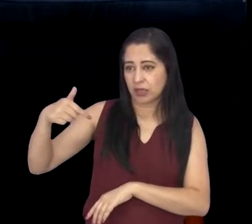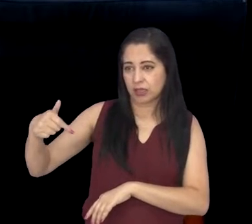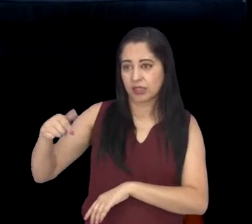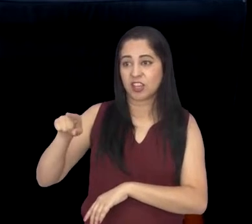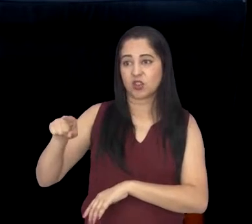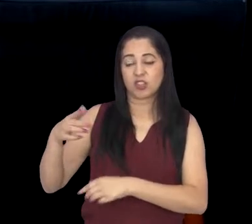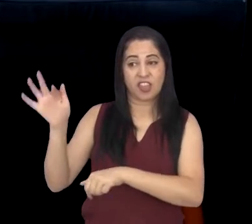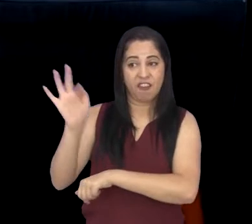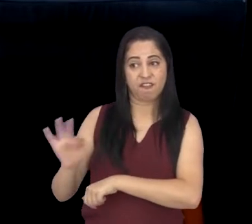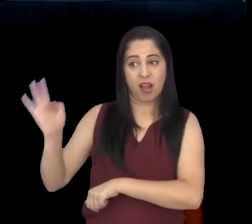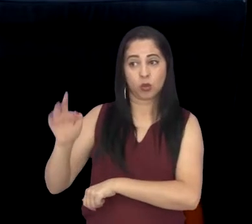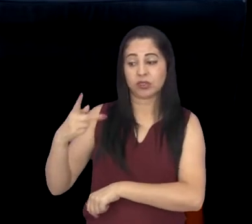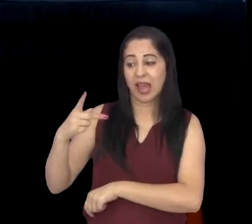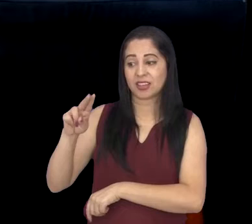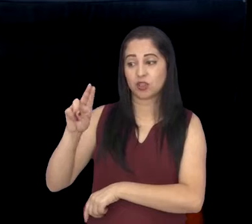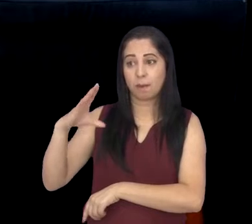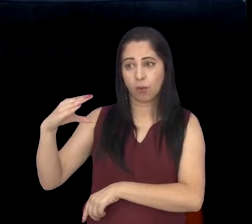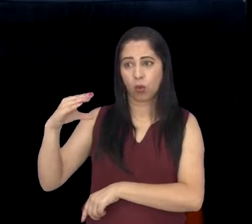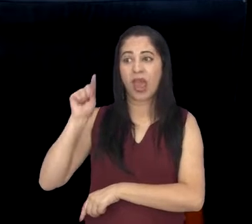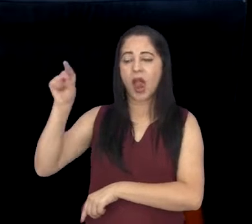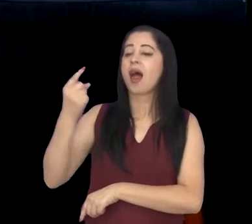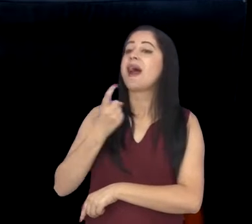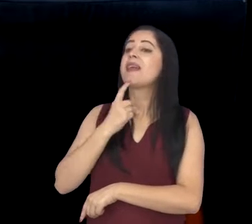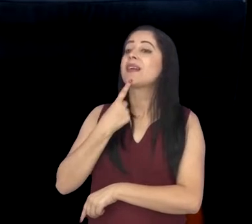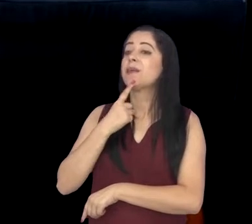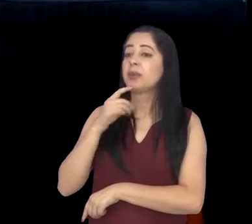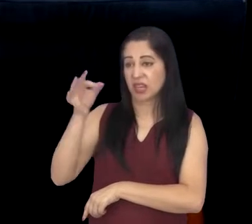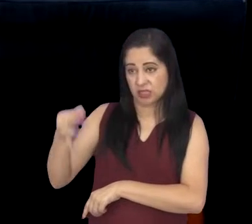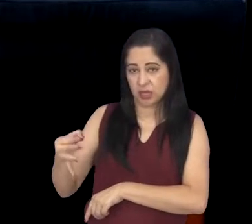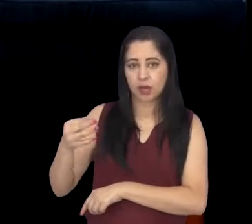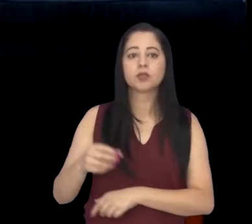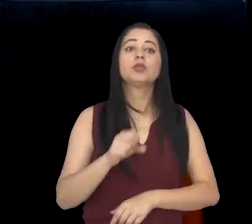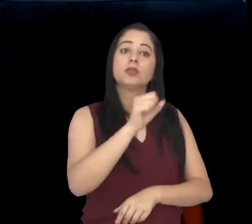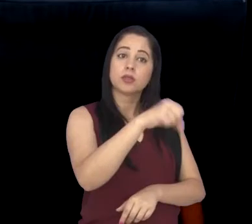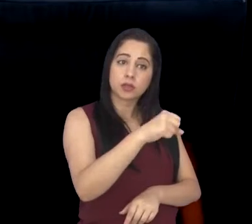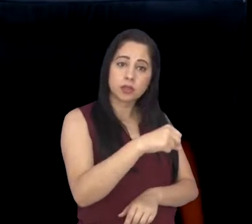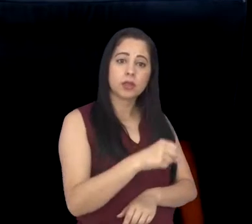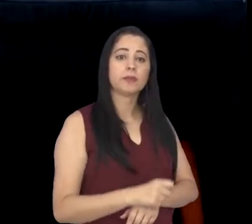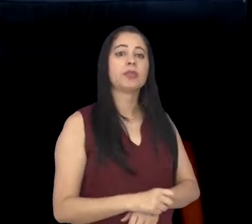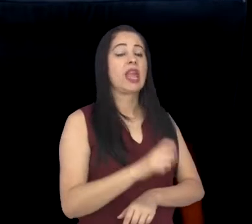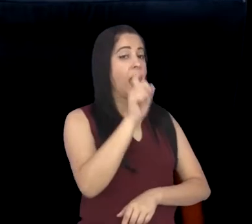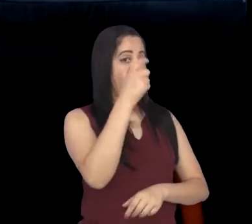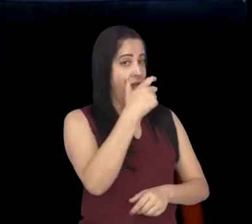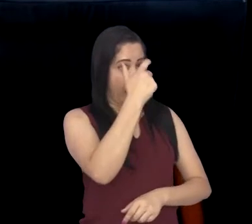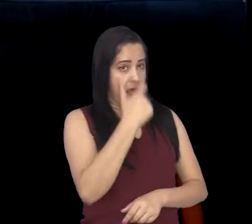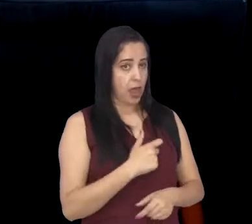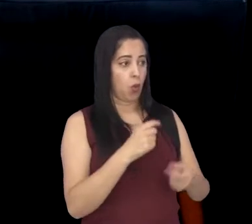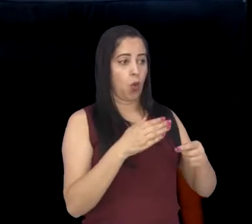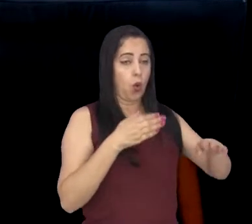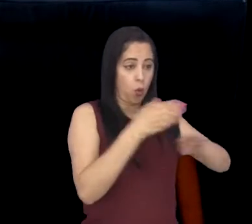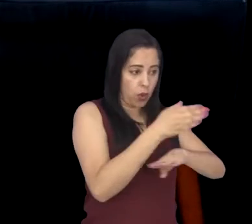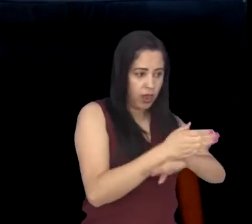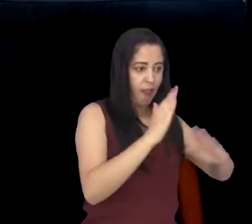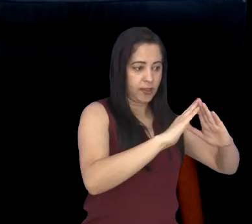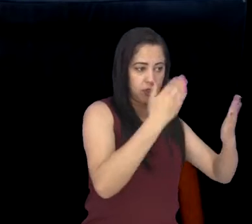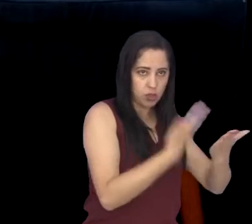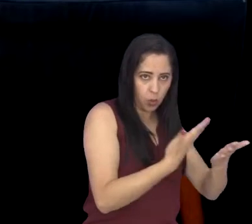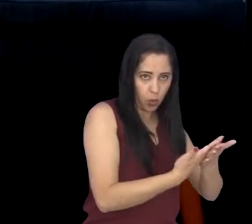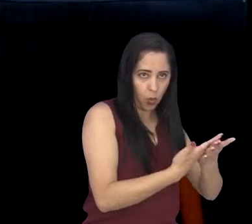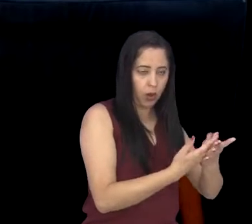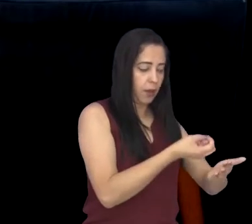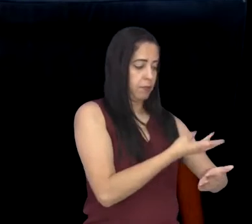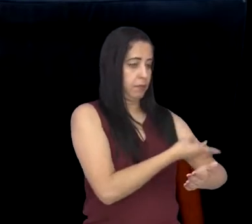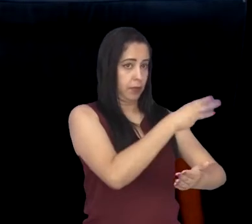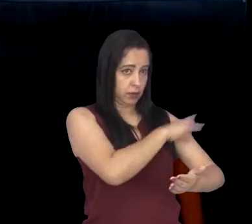PUC Campinas, né? PUC Campinas. PUC Mas Campinas. Anteriormente, eu estava no cursinho fazendo com o segundo colegial juntos, sabe, entendendo? Aí eu